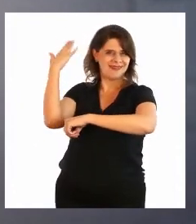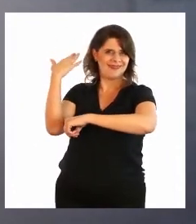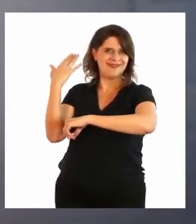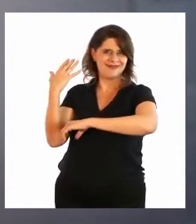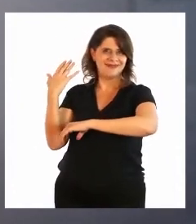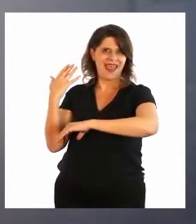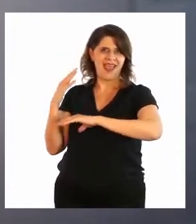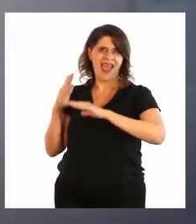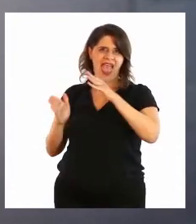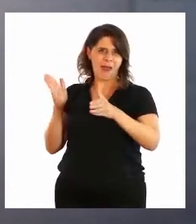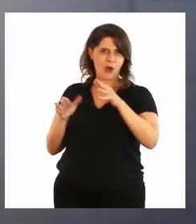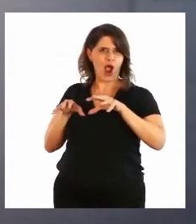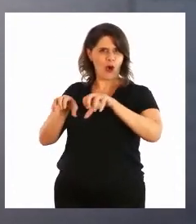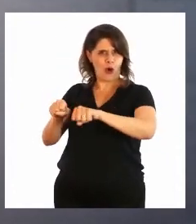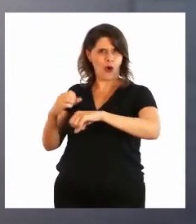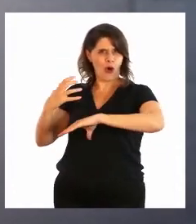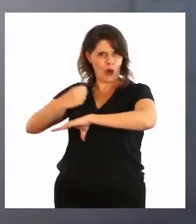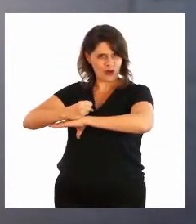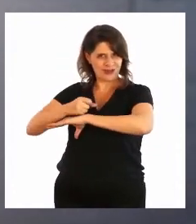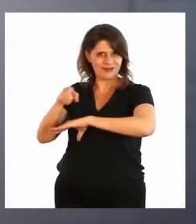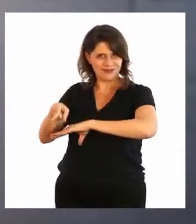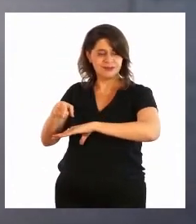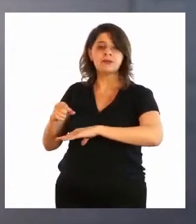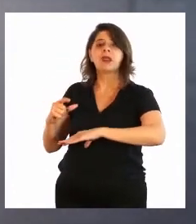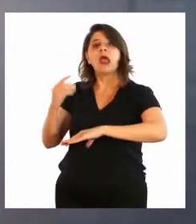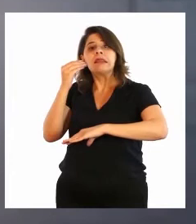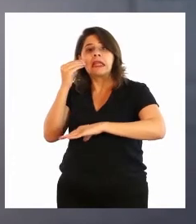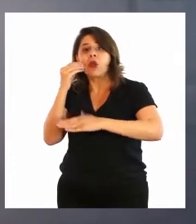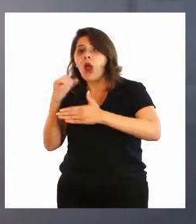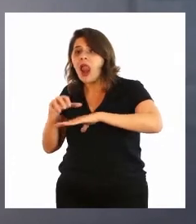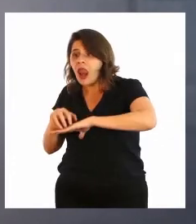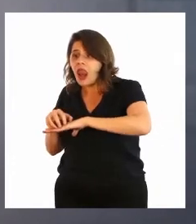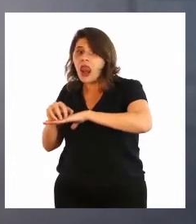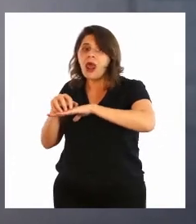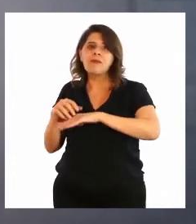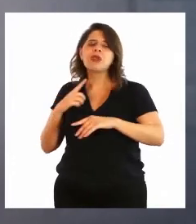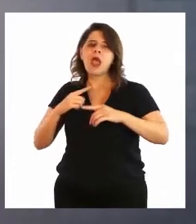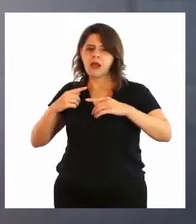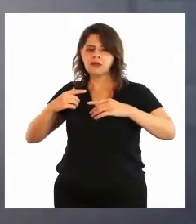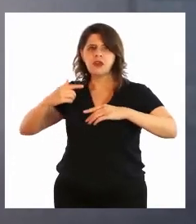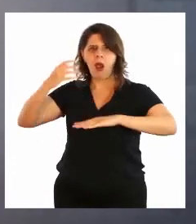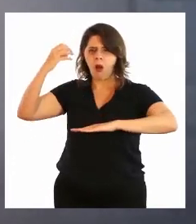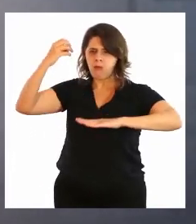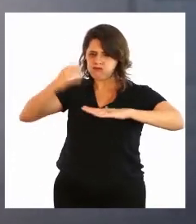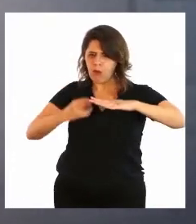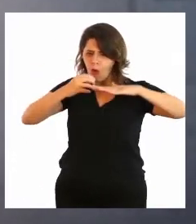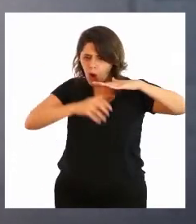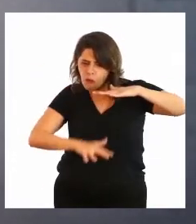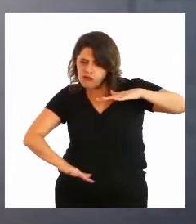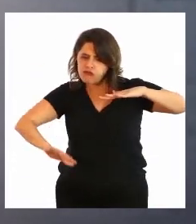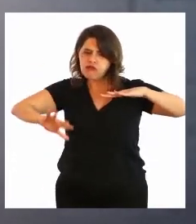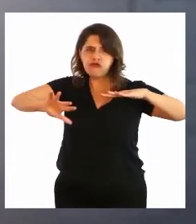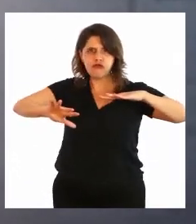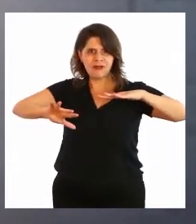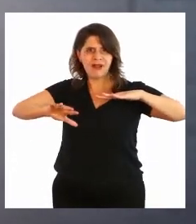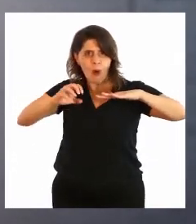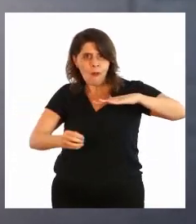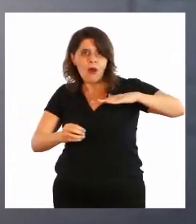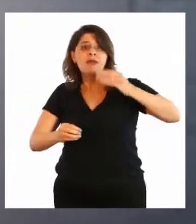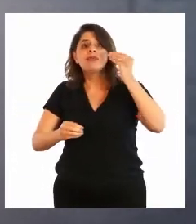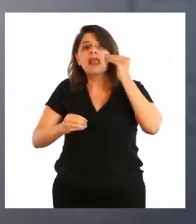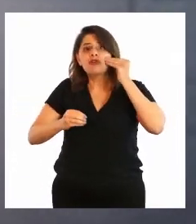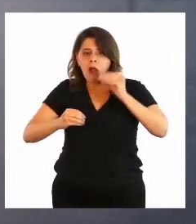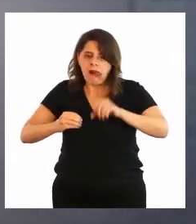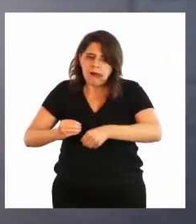época e tentaram remover o meteorito da cratera ali, do lugar onde ele tinha caído. Nessa tentativa ele